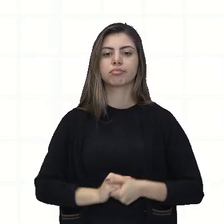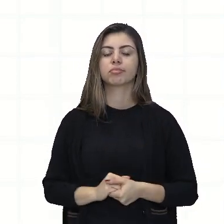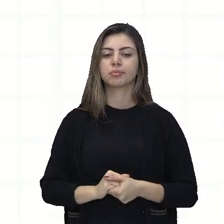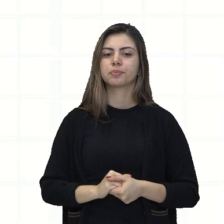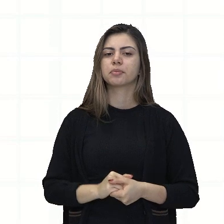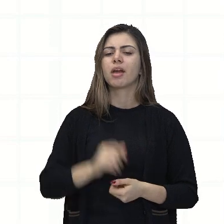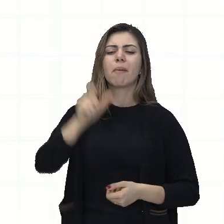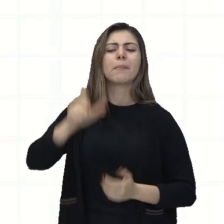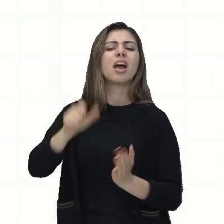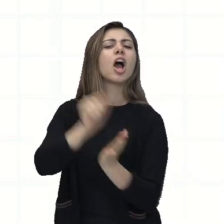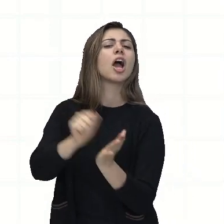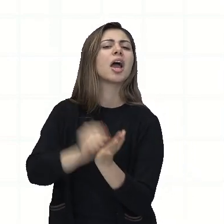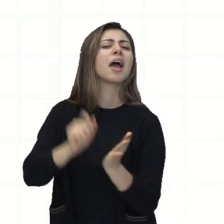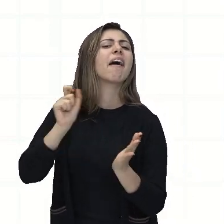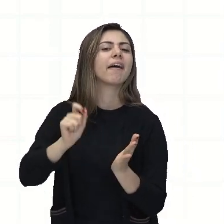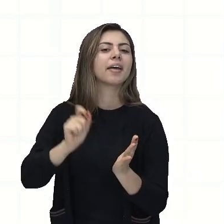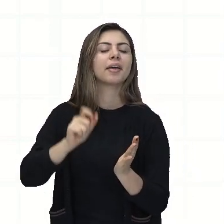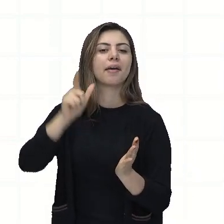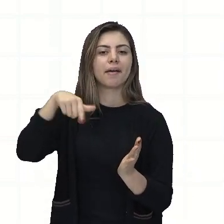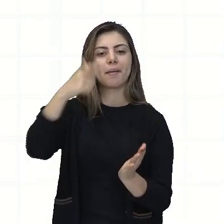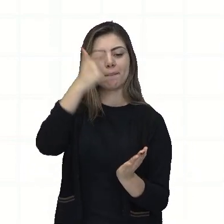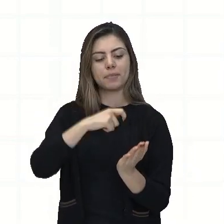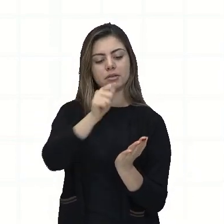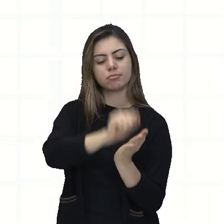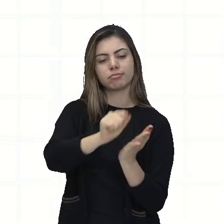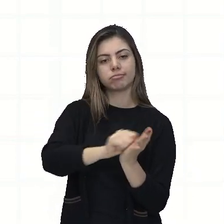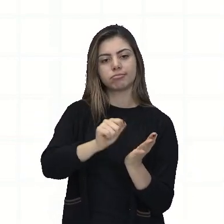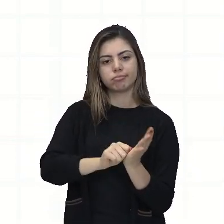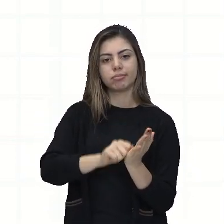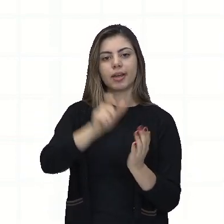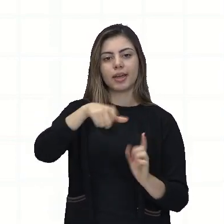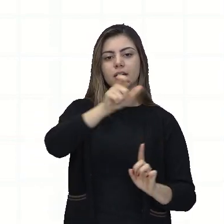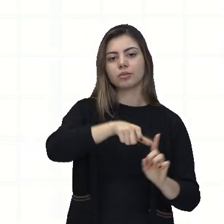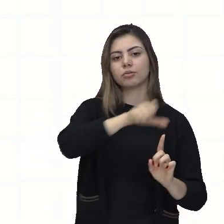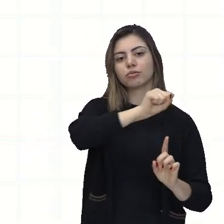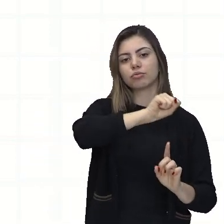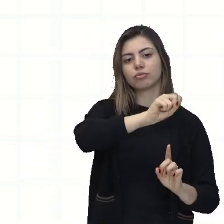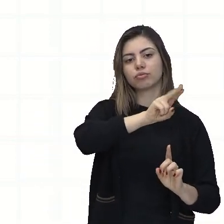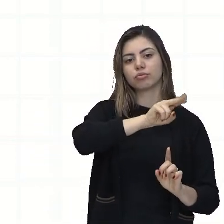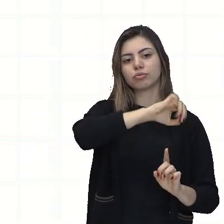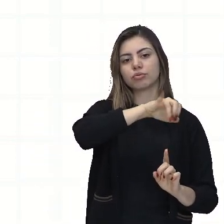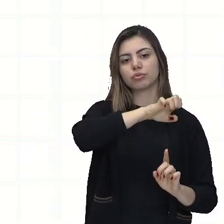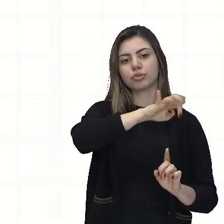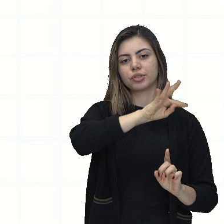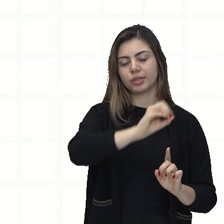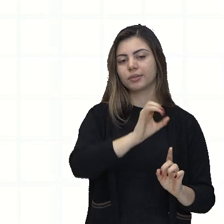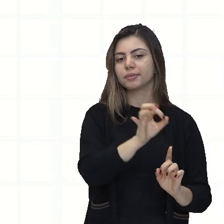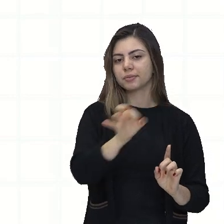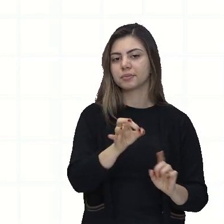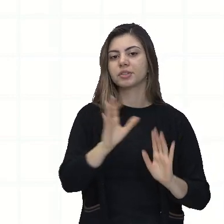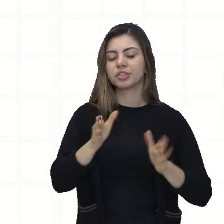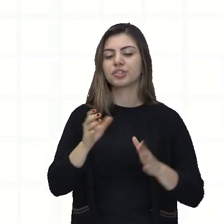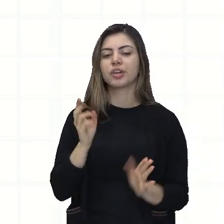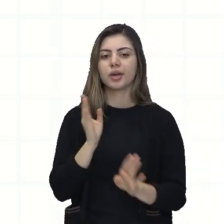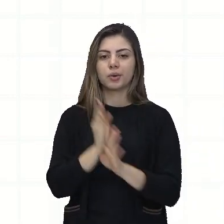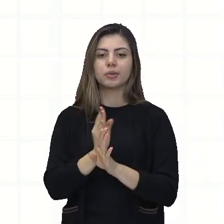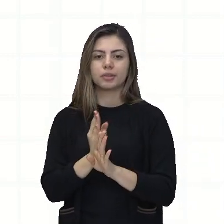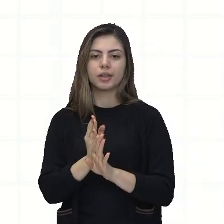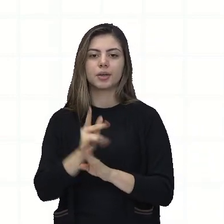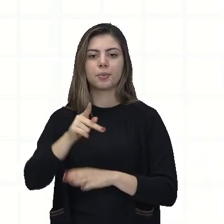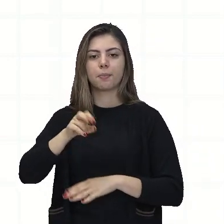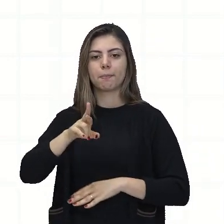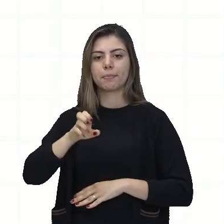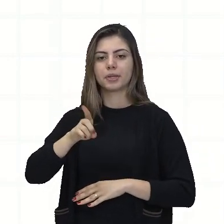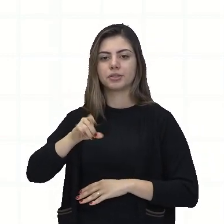Quem escreveu o livro? Escritor. Meu sujeito. Encontrei o sujeito, encontrei o predicado. É